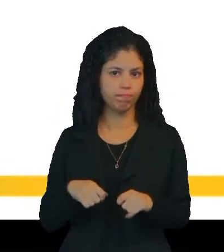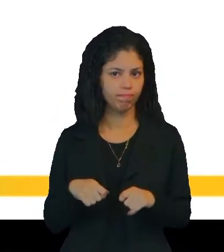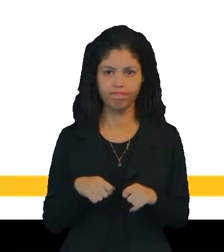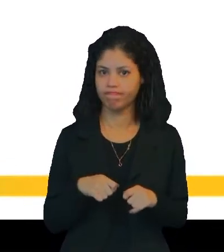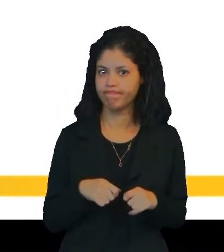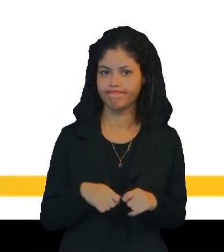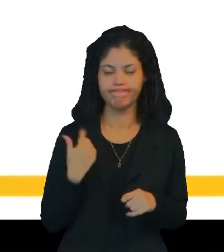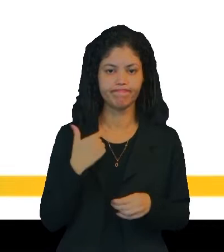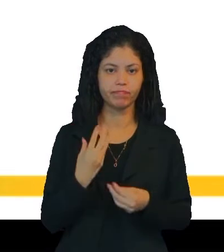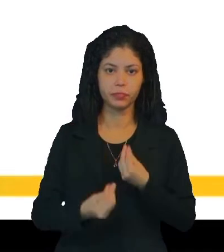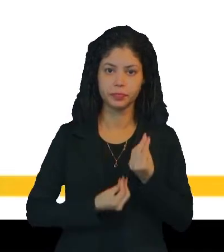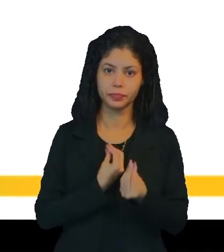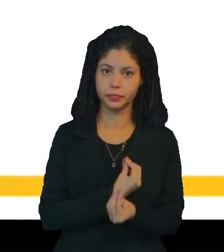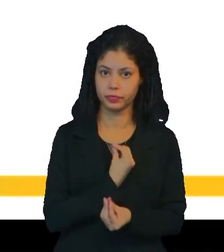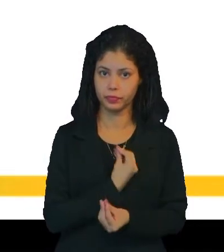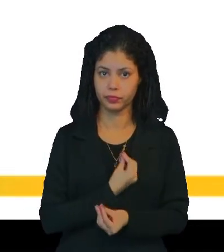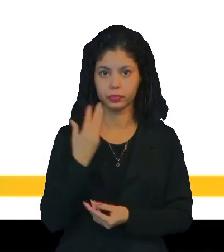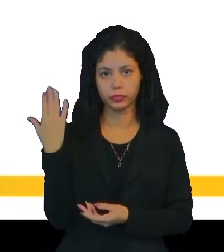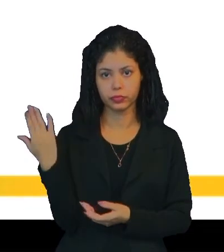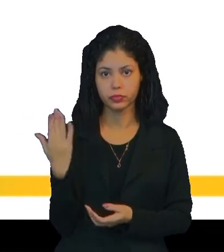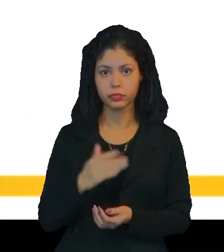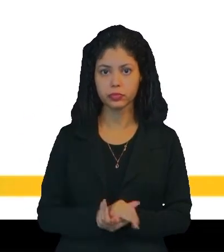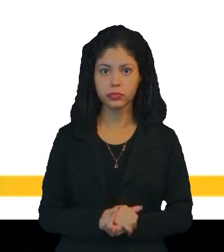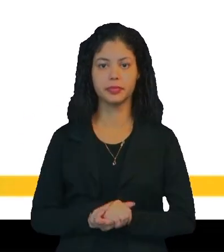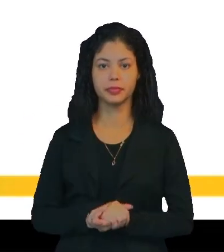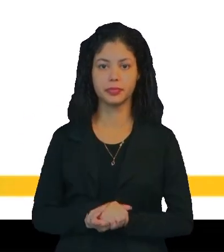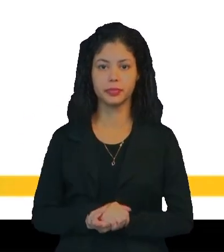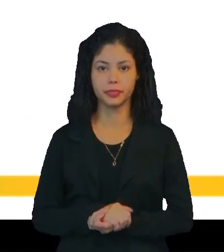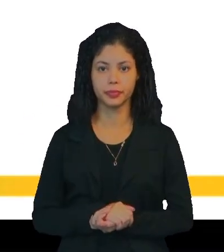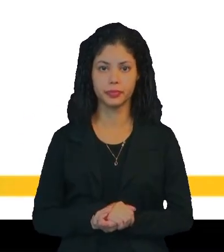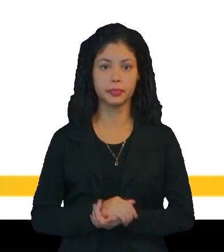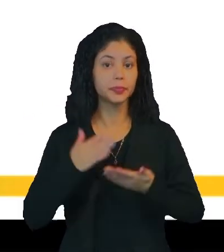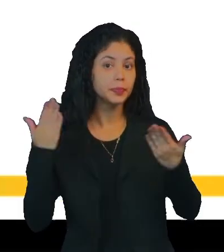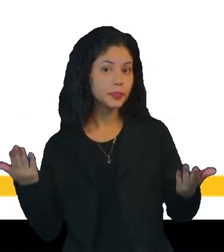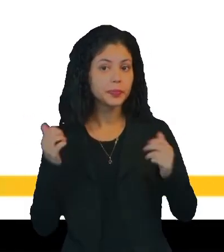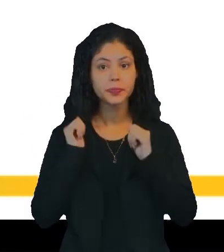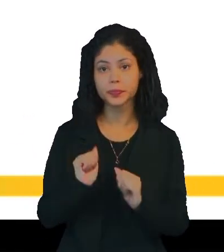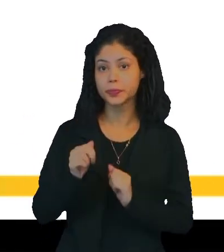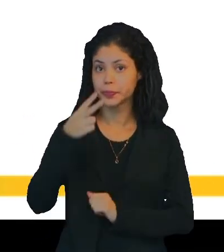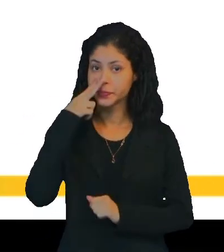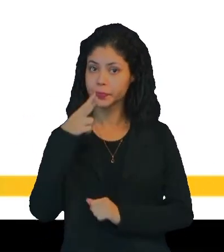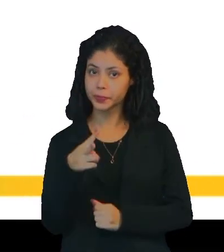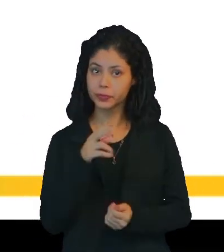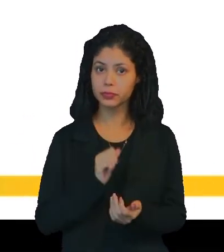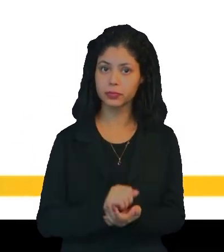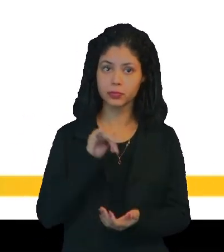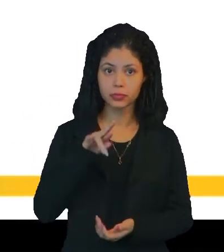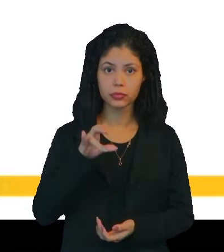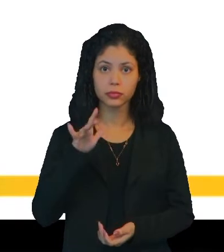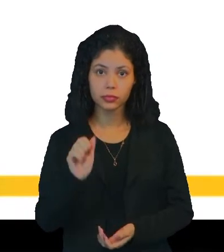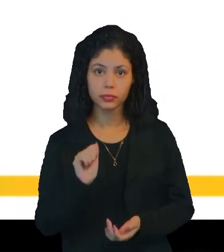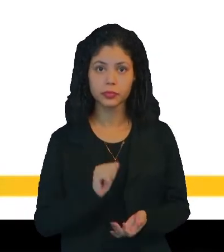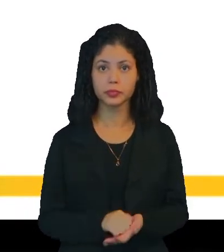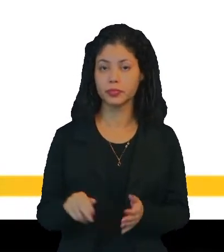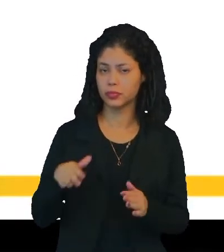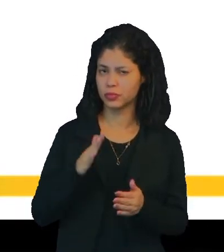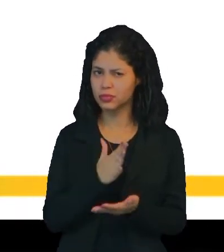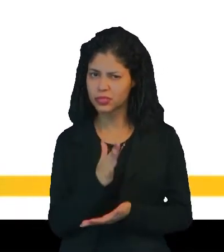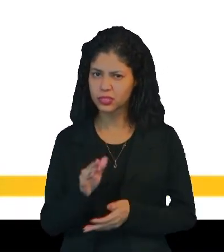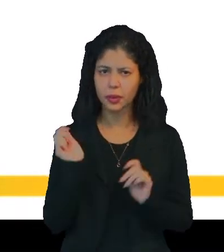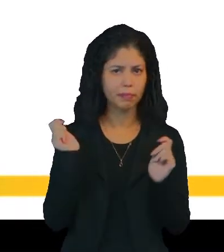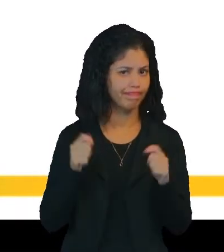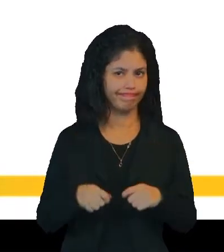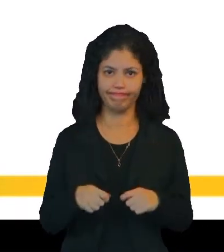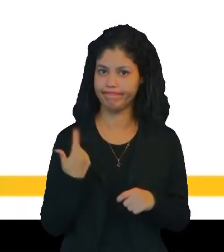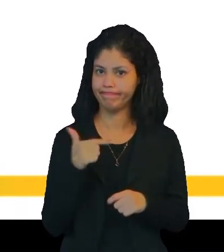impossível ter sobrevivência humana neste local. Tá, então nós podemos ver em que Mercúrio é praticamente